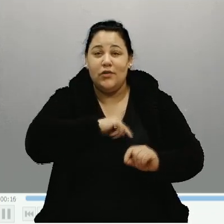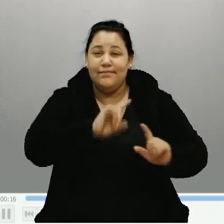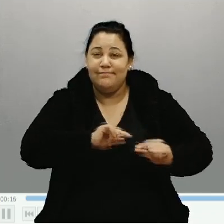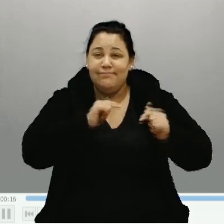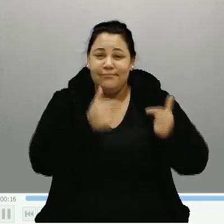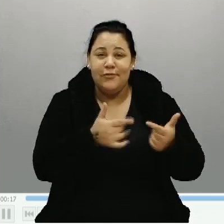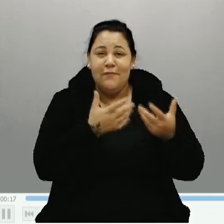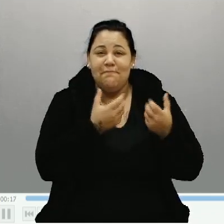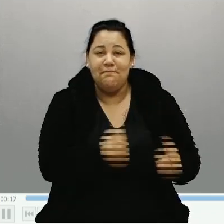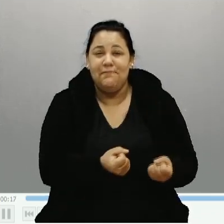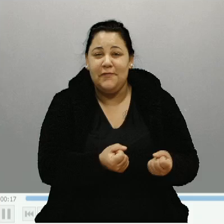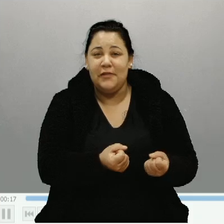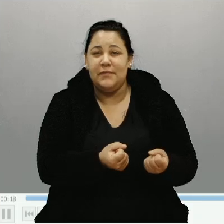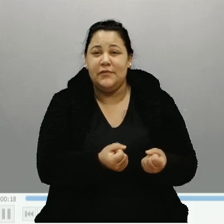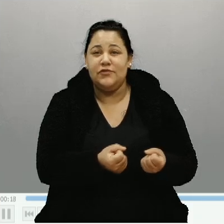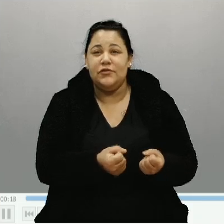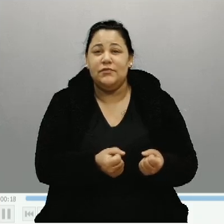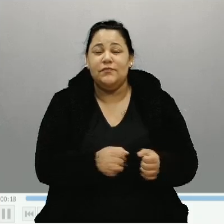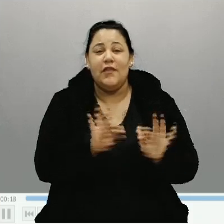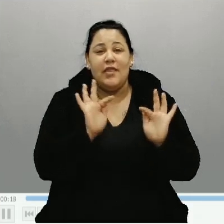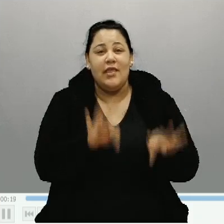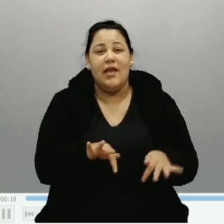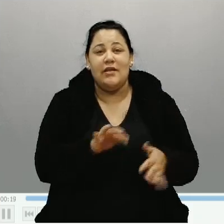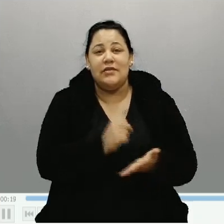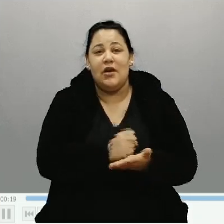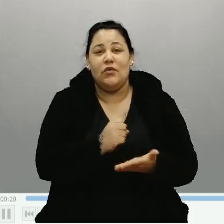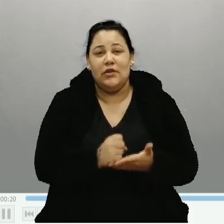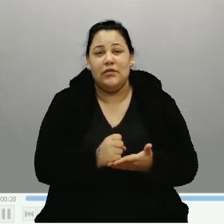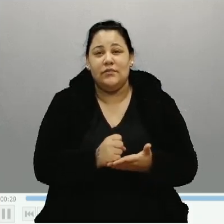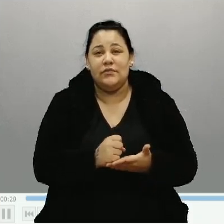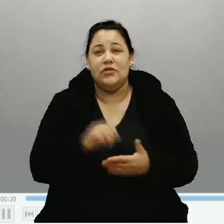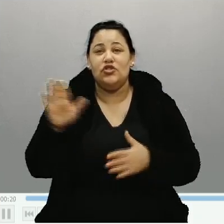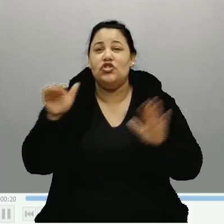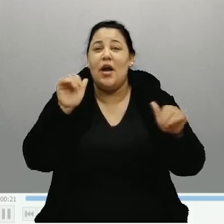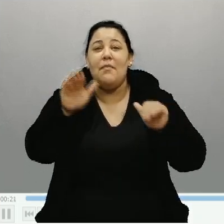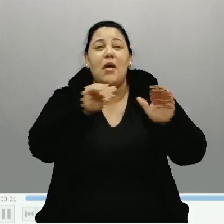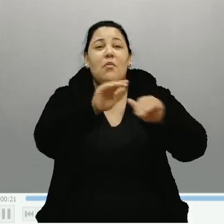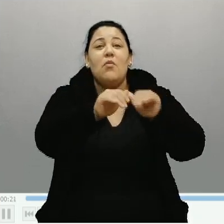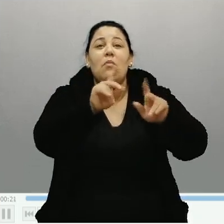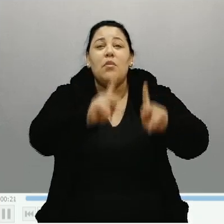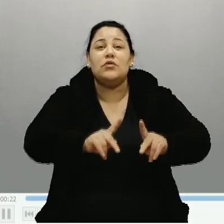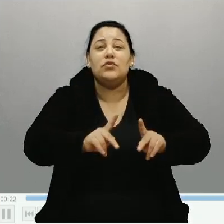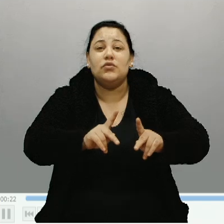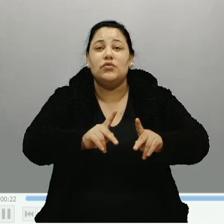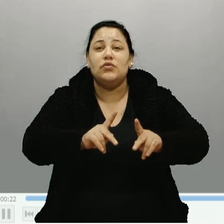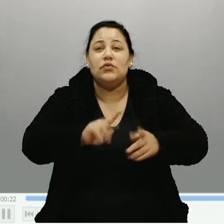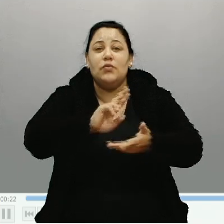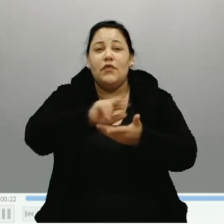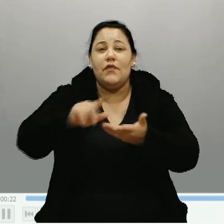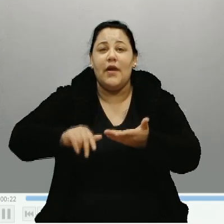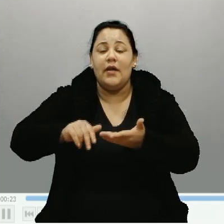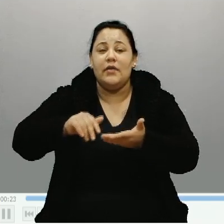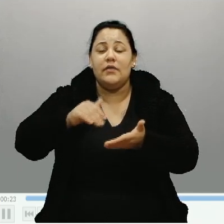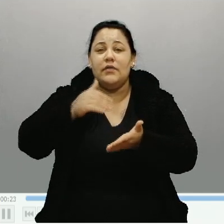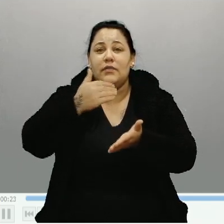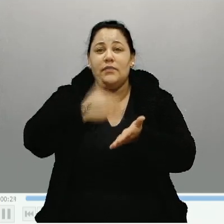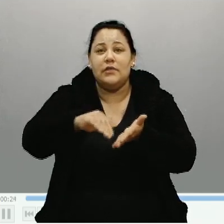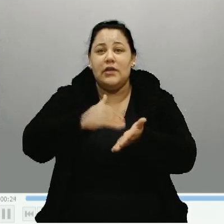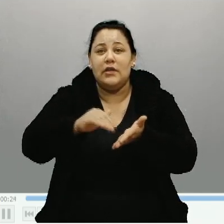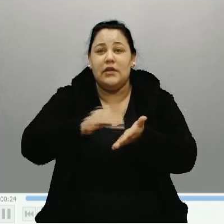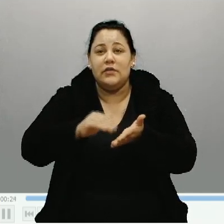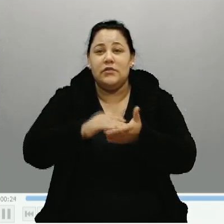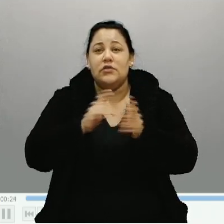firme de rescindir o contrato. Convocamos uma força-tarefa composta por várias secretarias, mais a Codeca, e